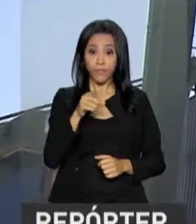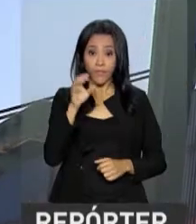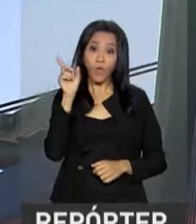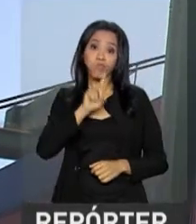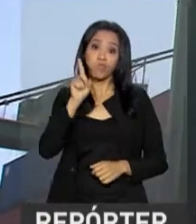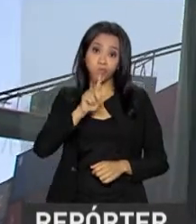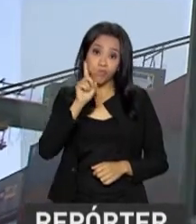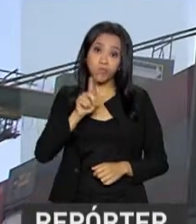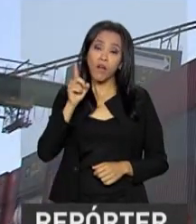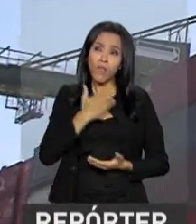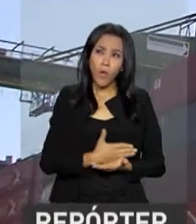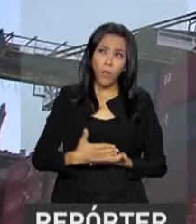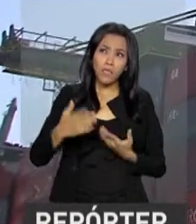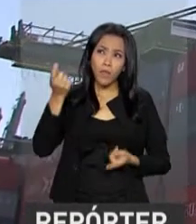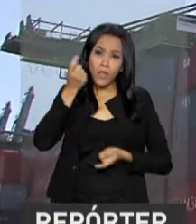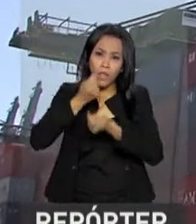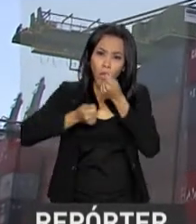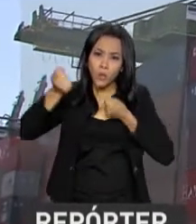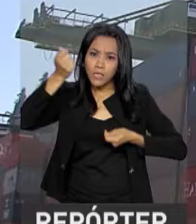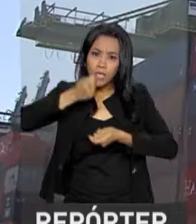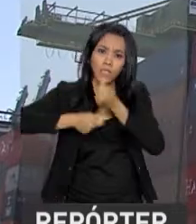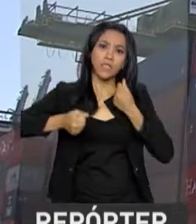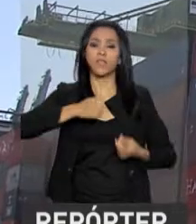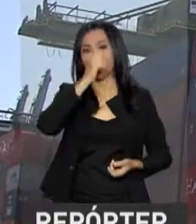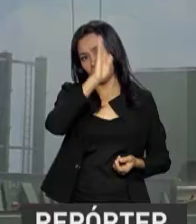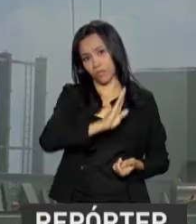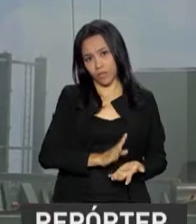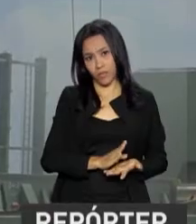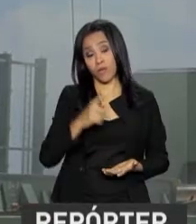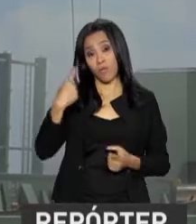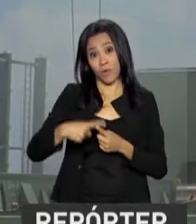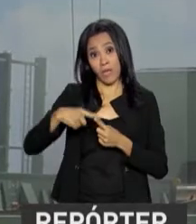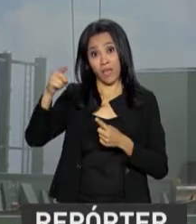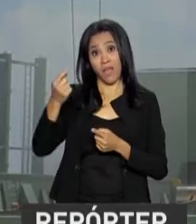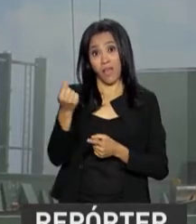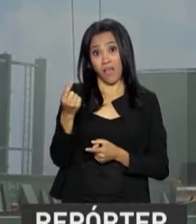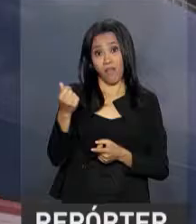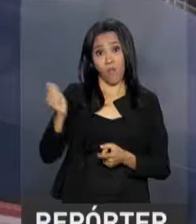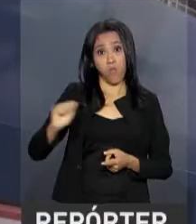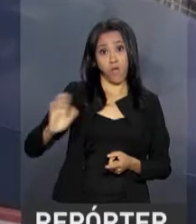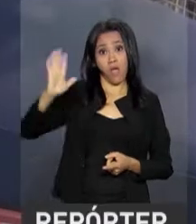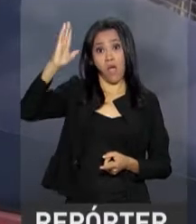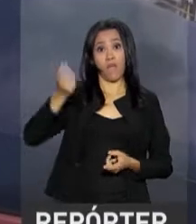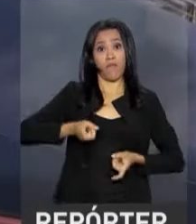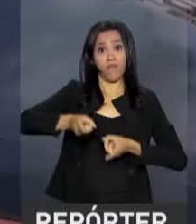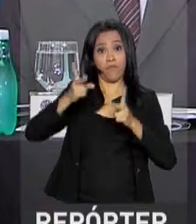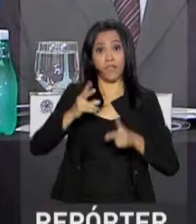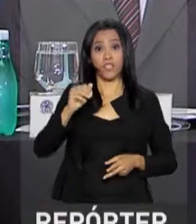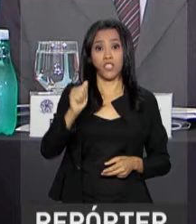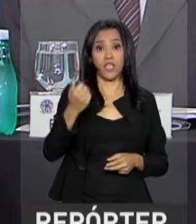vão iniciar uma negociação com o brasil em relação à sobretaxada imposta pelo governo americano às importações de aço e